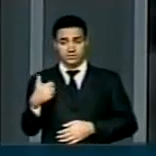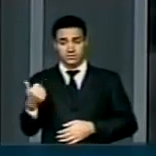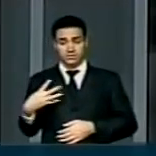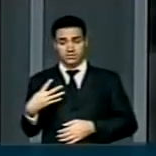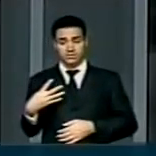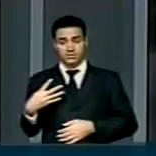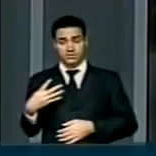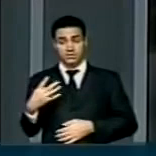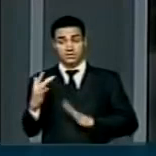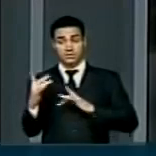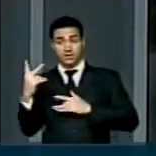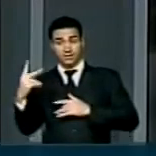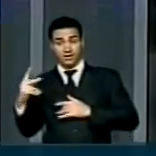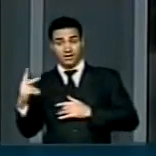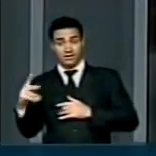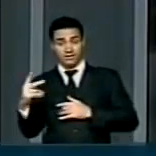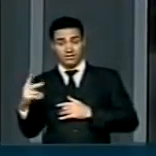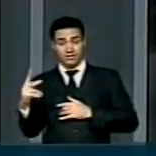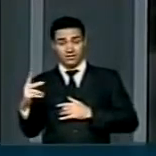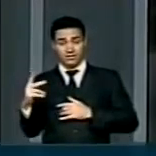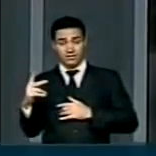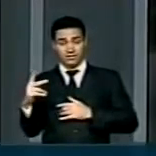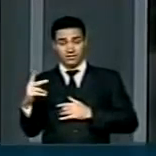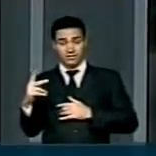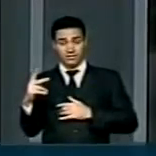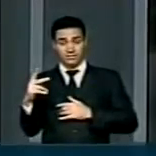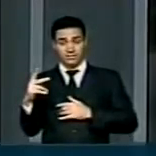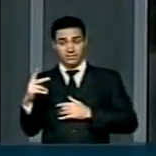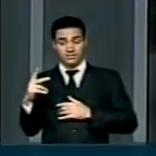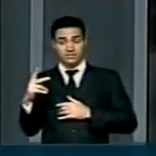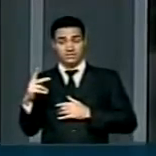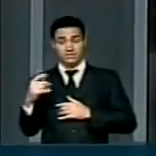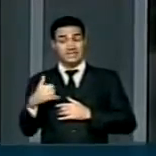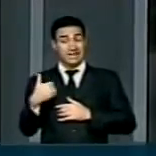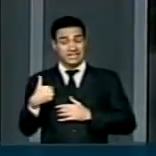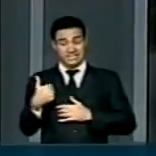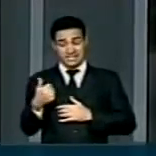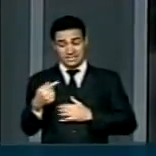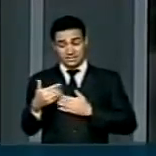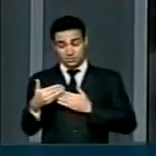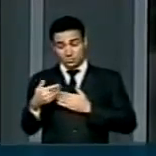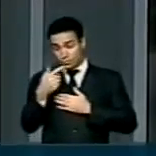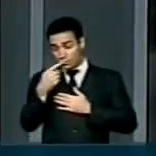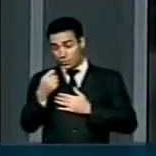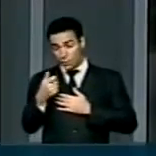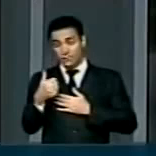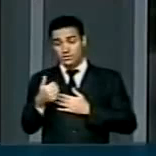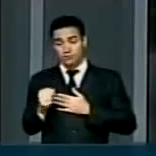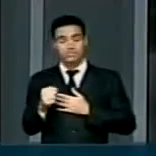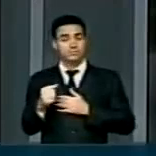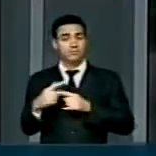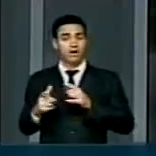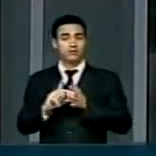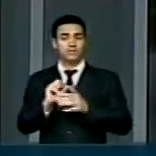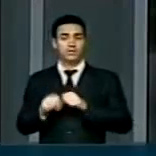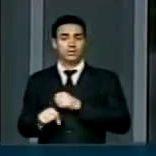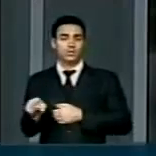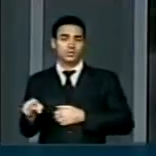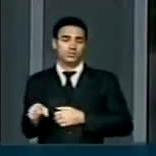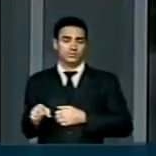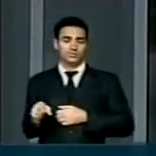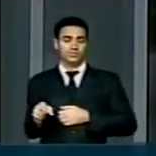pelo namorado prestes a completar 18 anos, já tinha, no